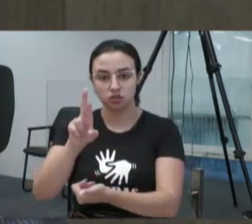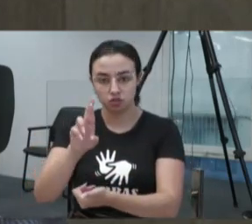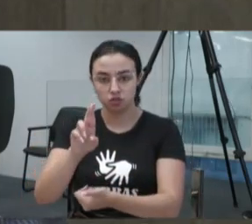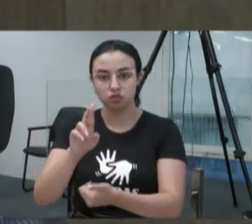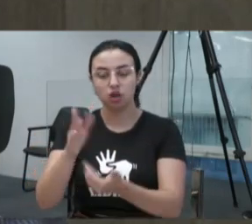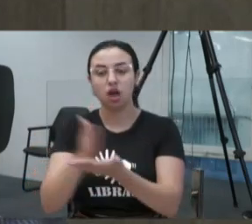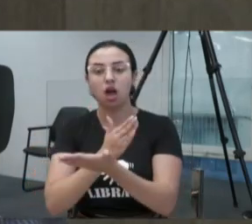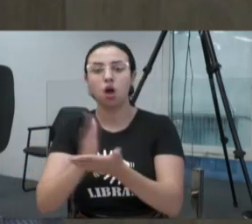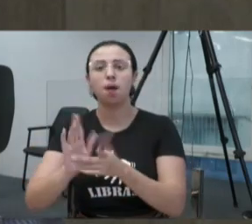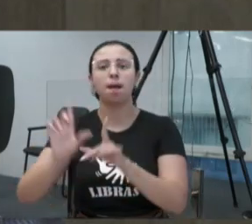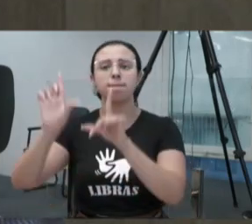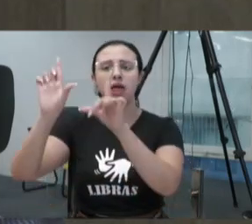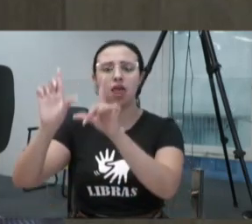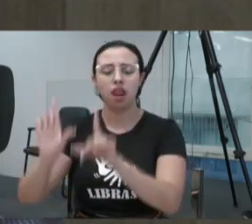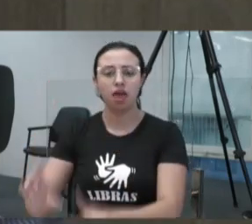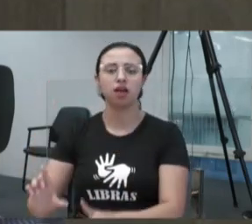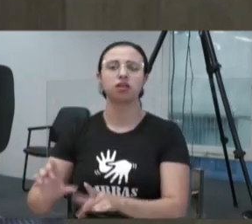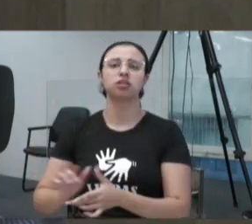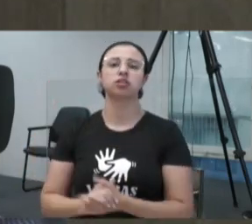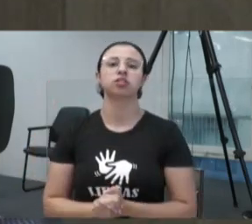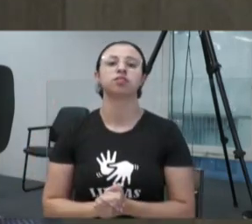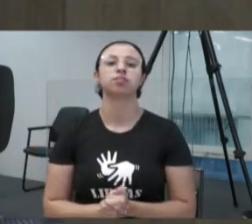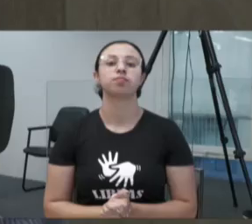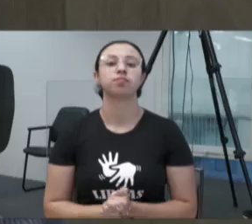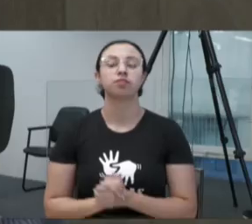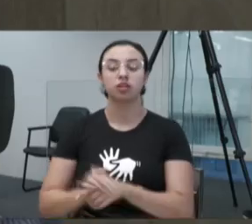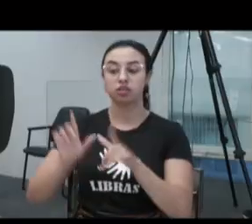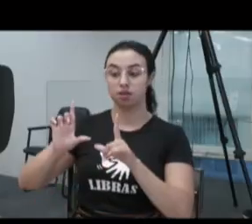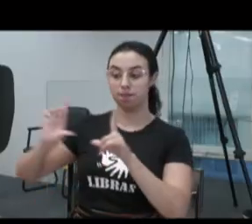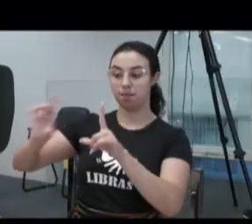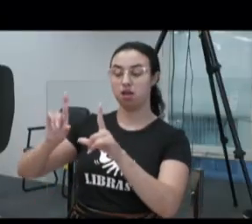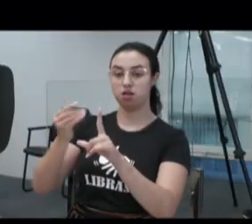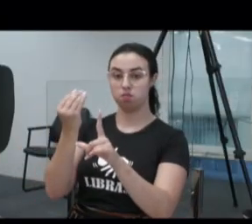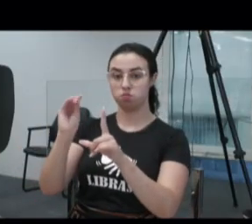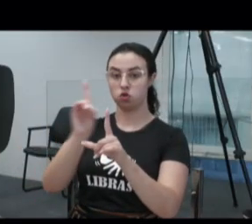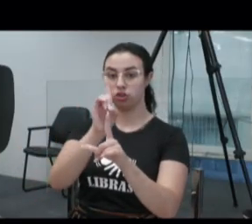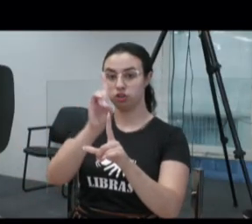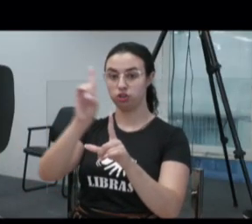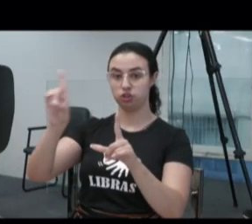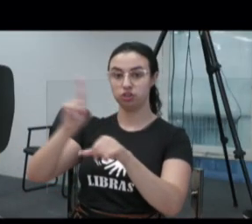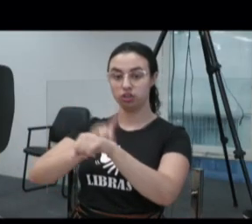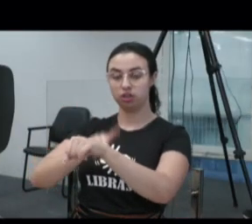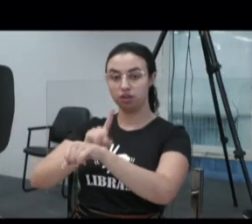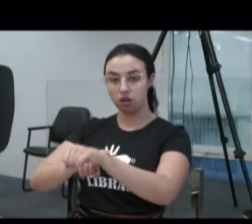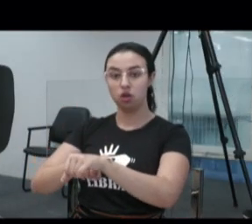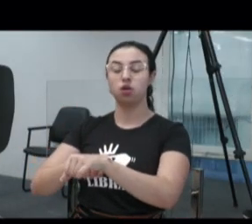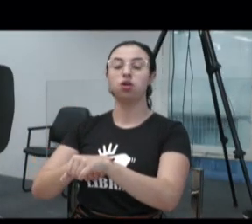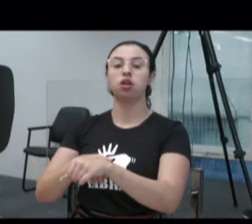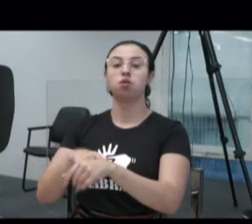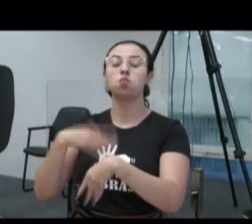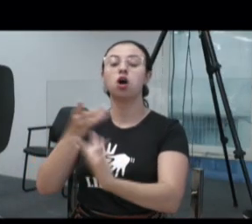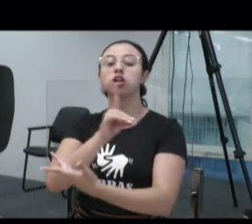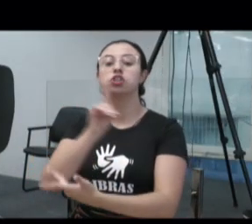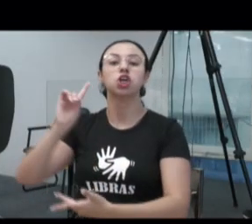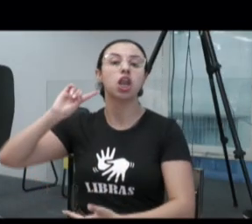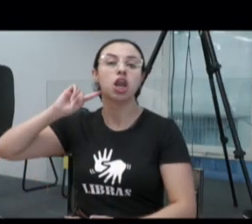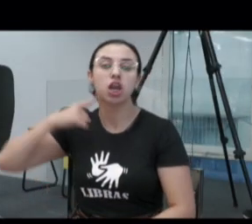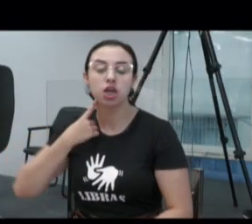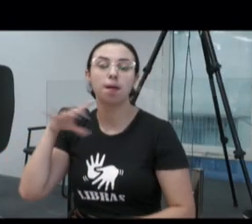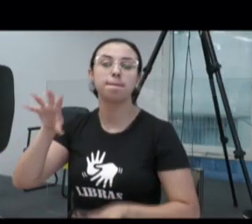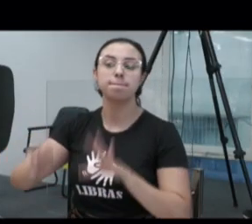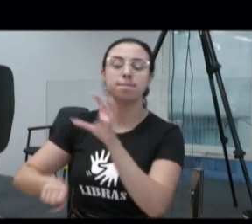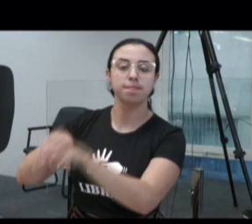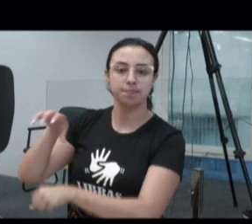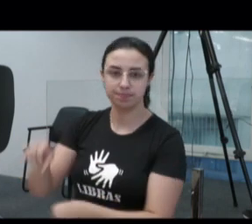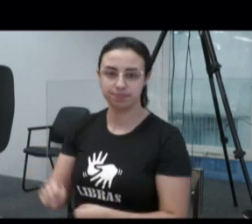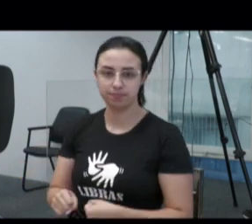placas educativas, que coloca dia e hora da coleta de lixo, né? A alteração ali foi muito benéfica